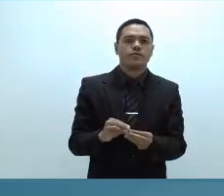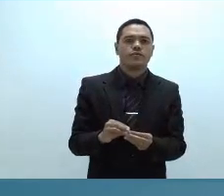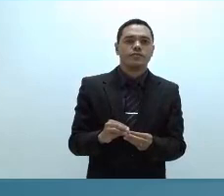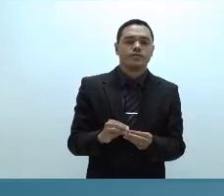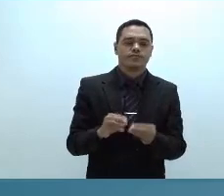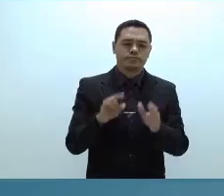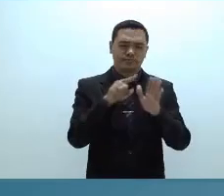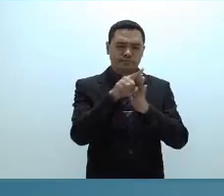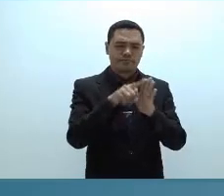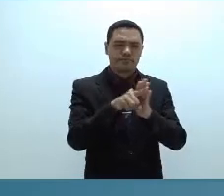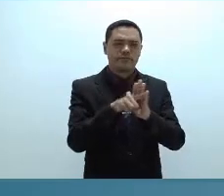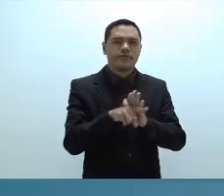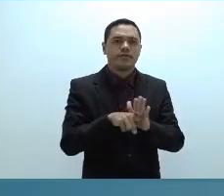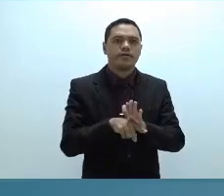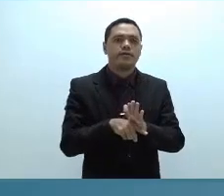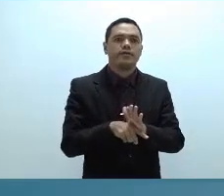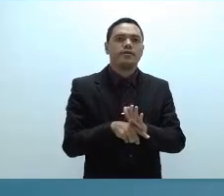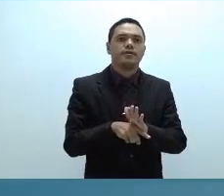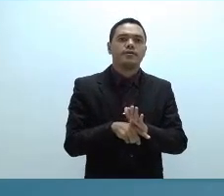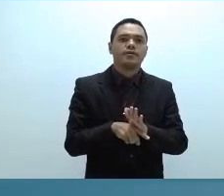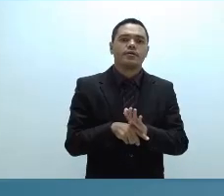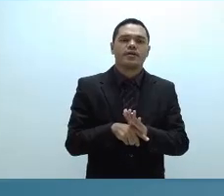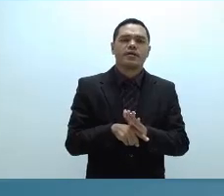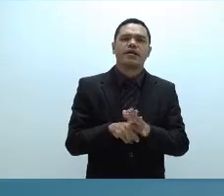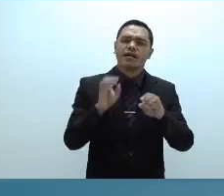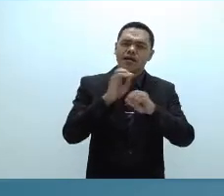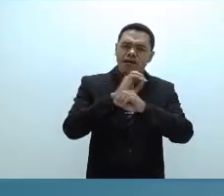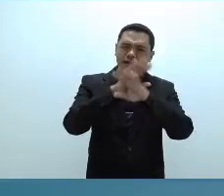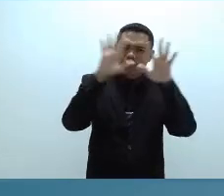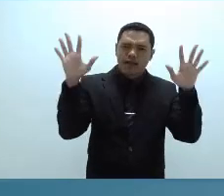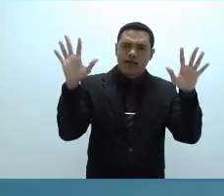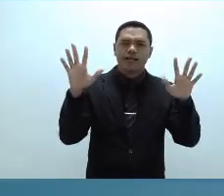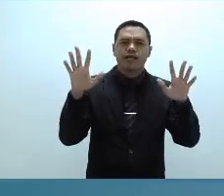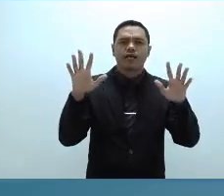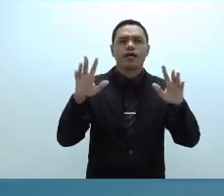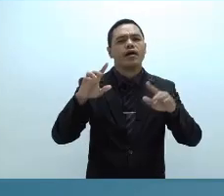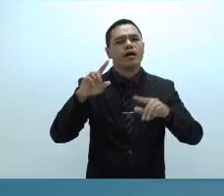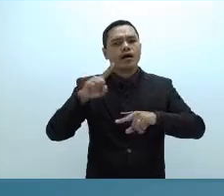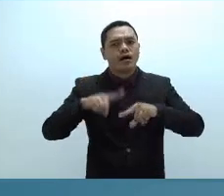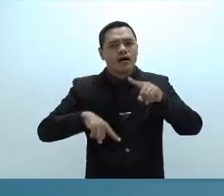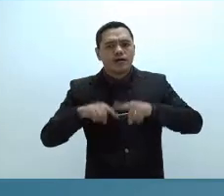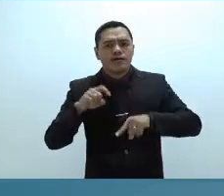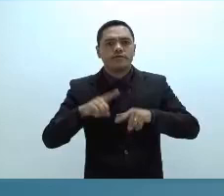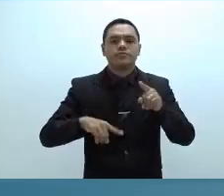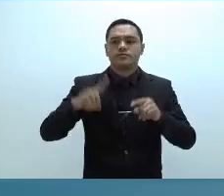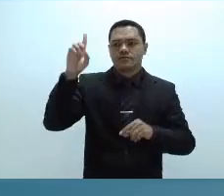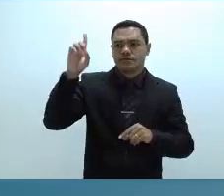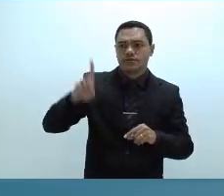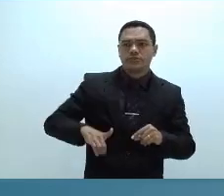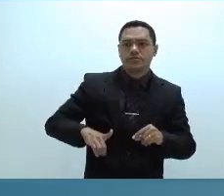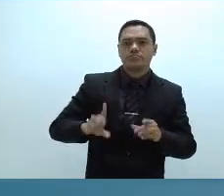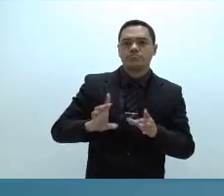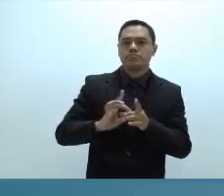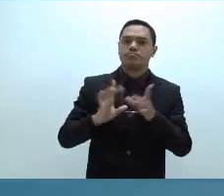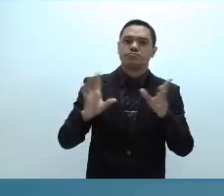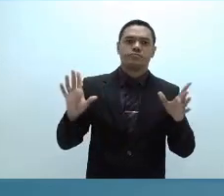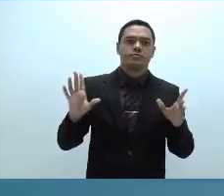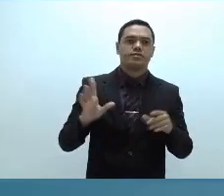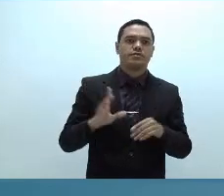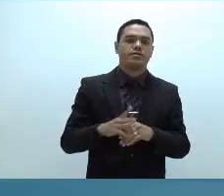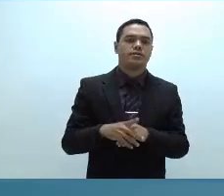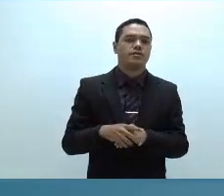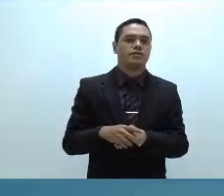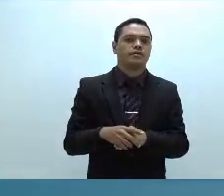examinada restara bem claro que o objeto da lei de dizer a respeito é direito disponível,